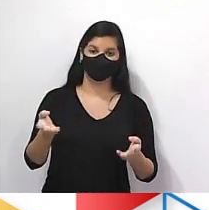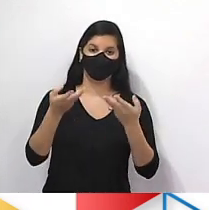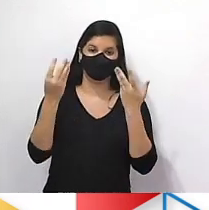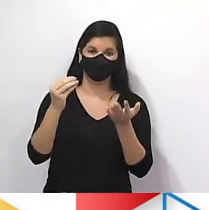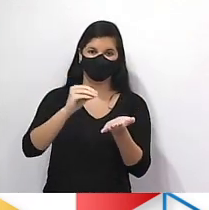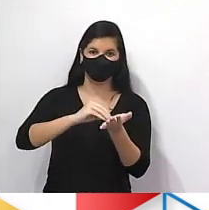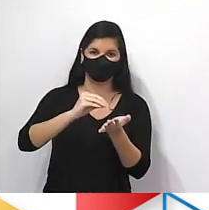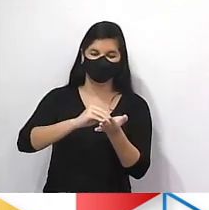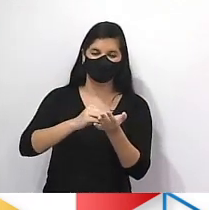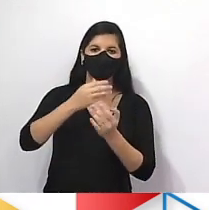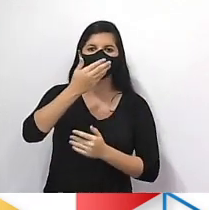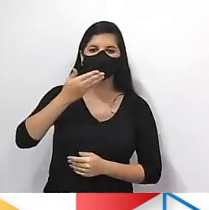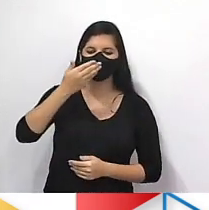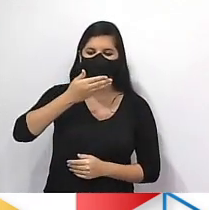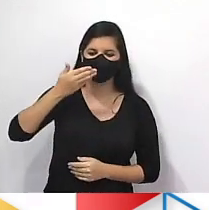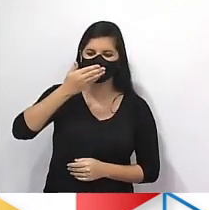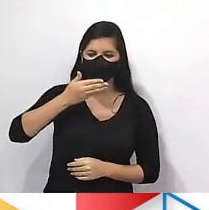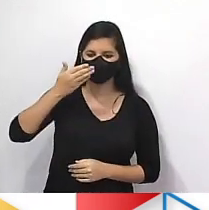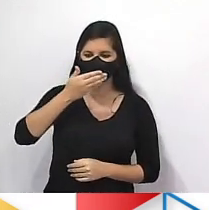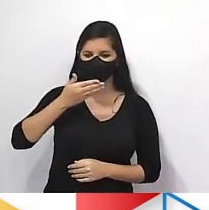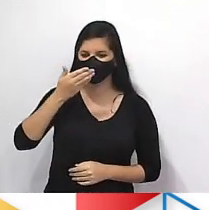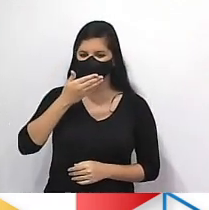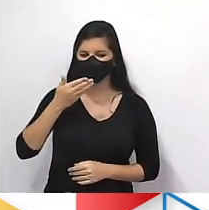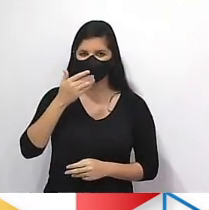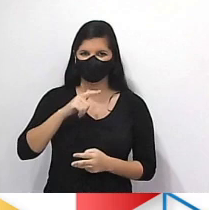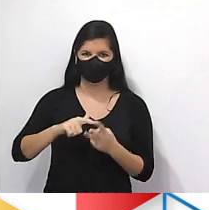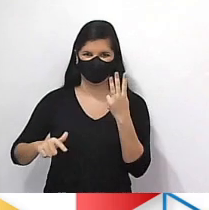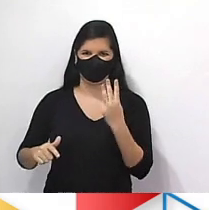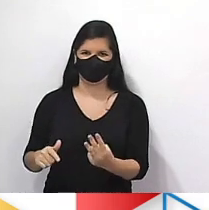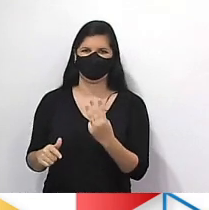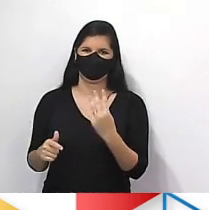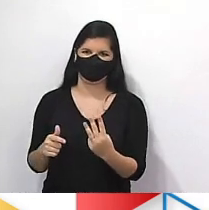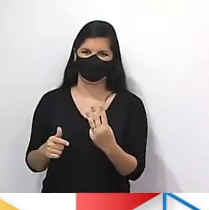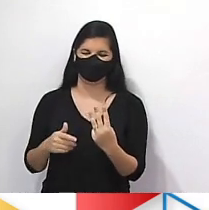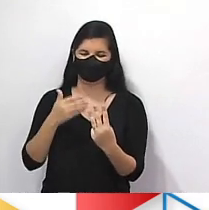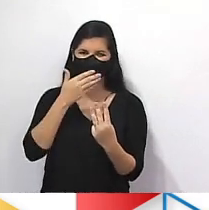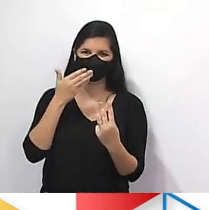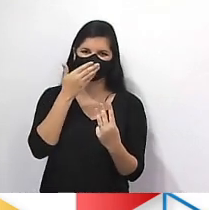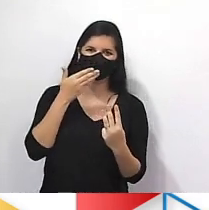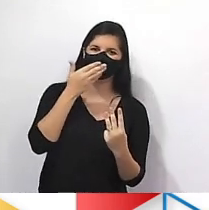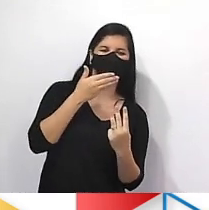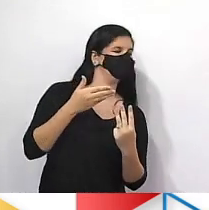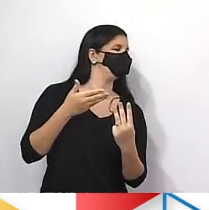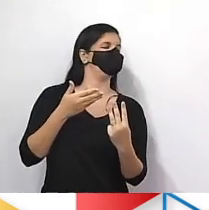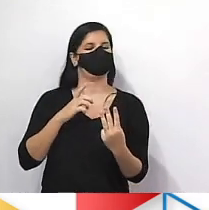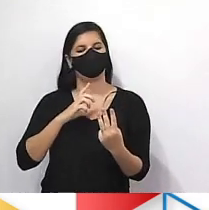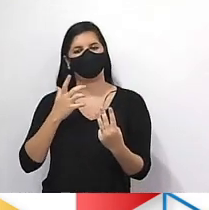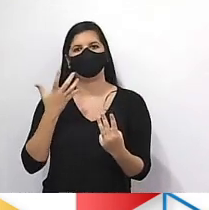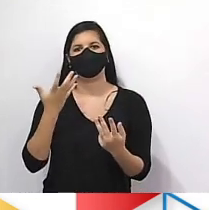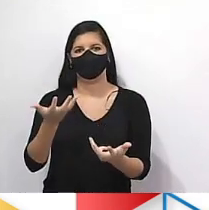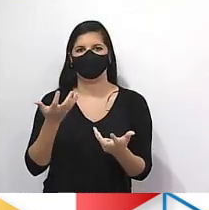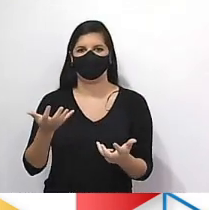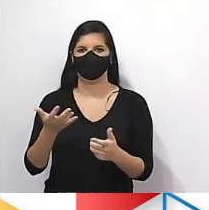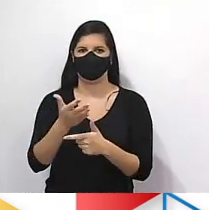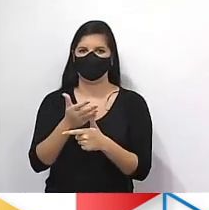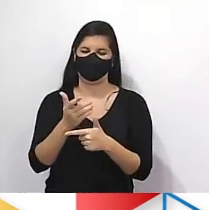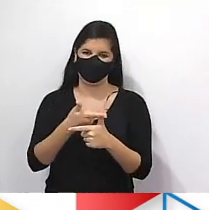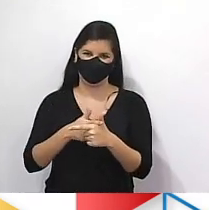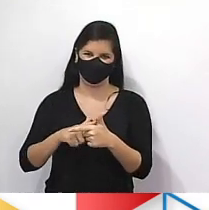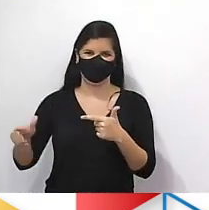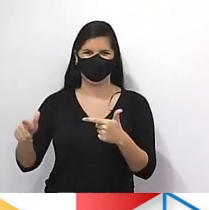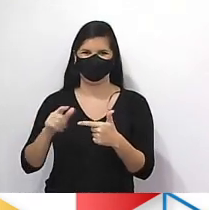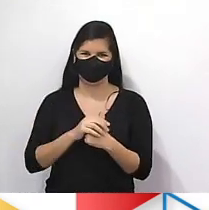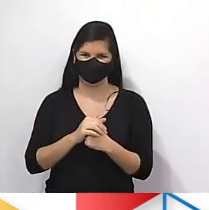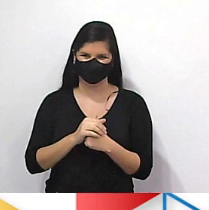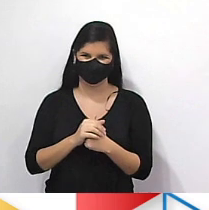de aniversário. Sobraram, na verdade, 3 docinhos, olha, 3 docinhos. Então eles vão dividir entre eles os